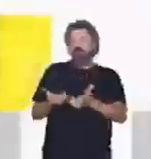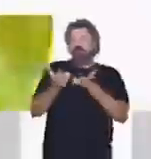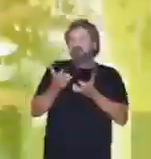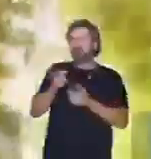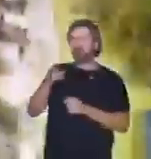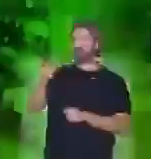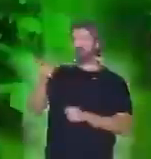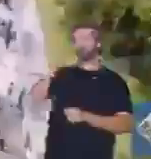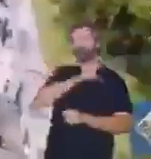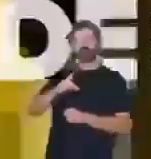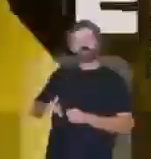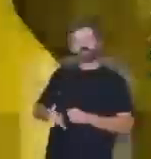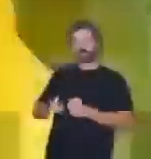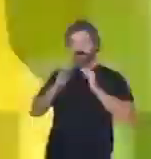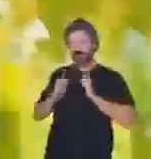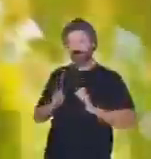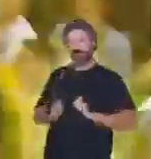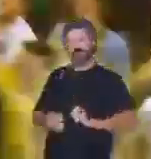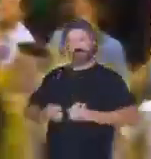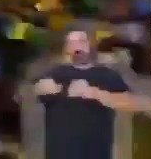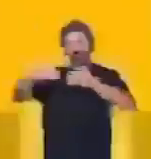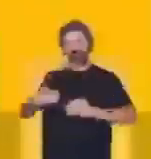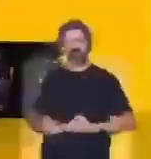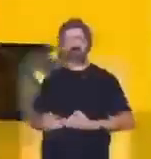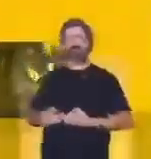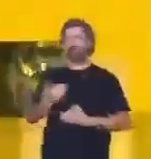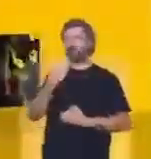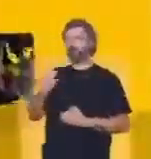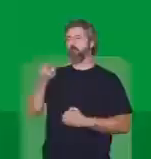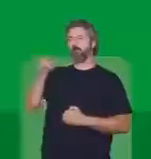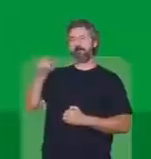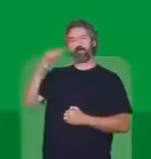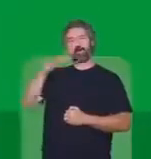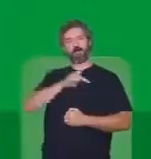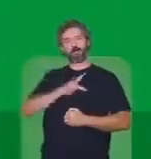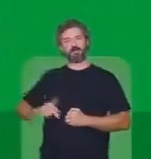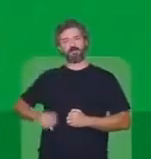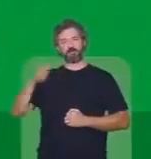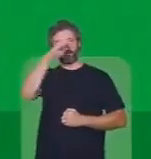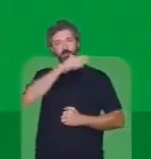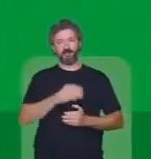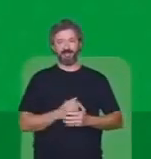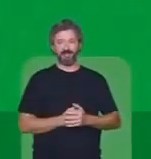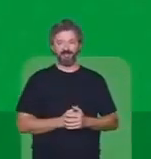que preferem a verdade e a honestidade com Jair Bolsonaro, presidente.